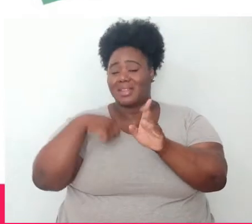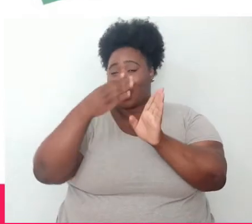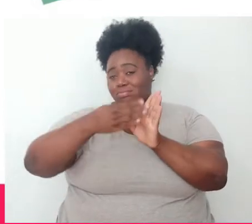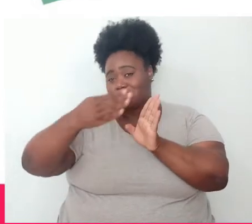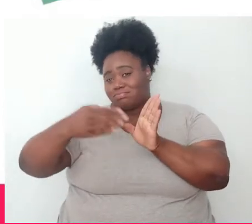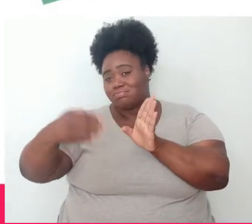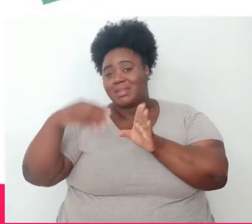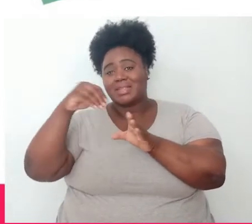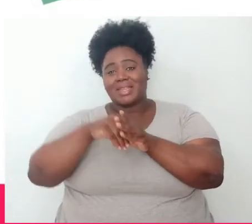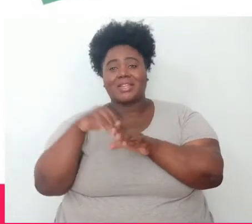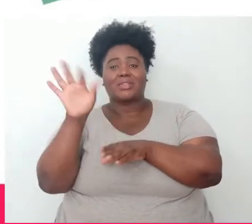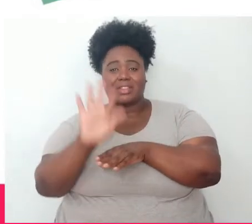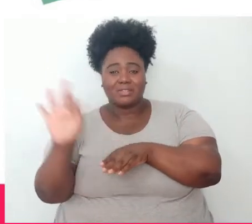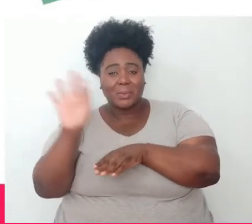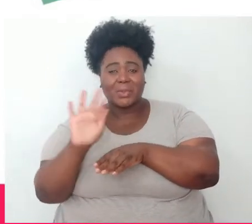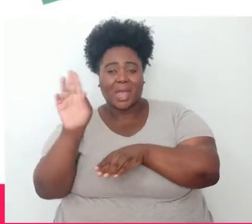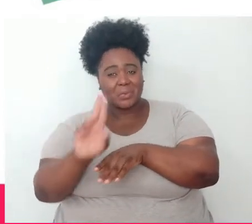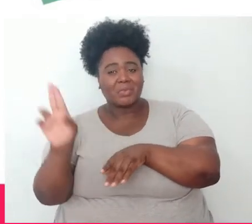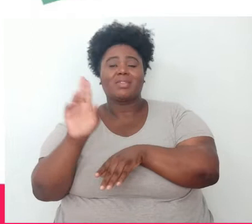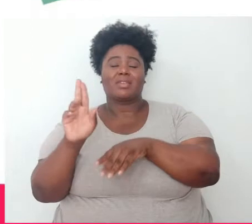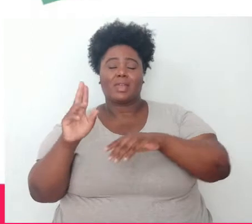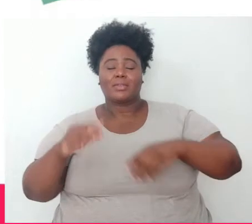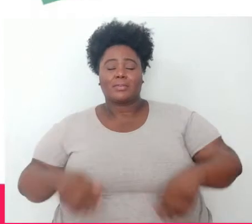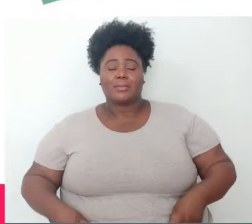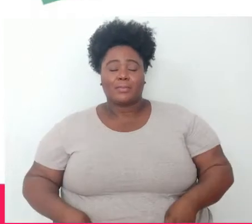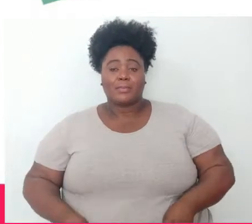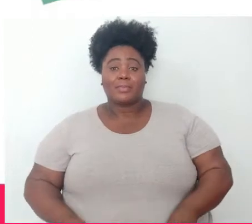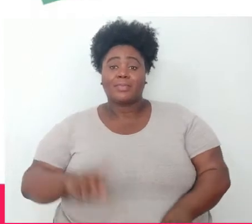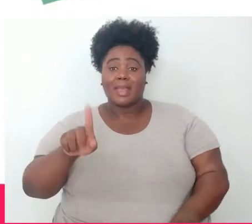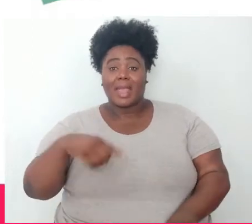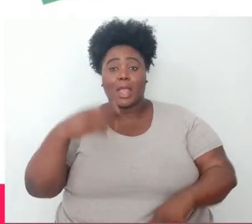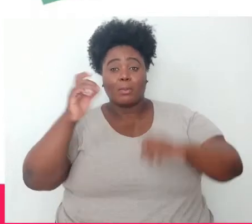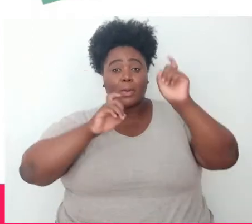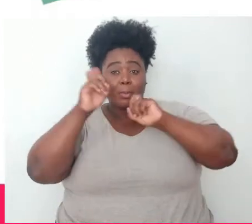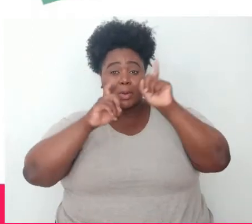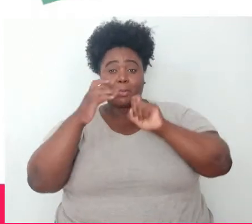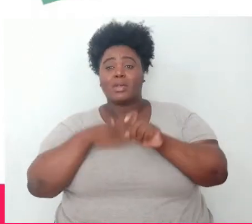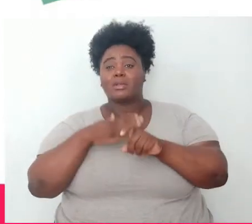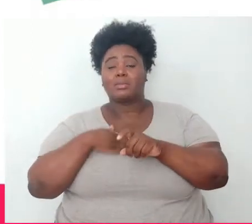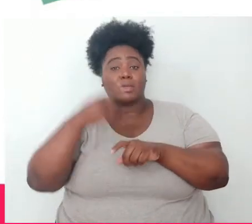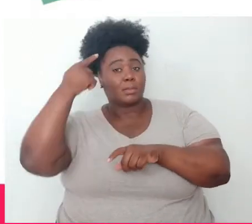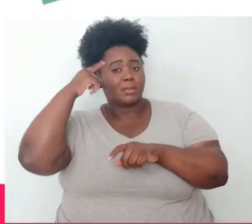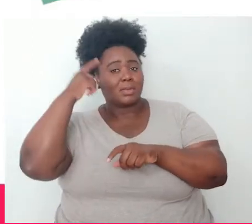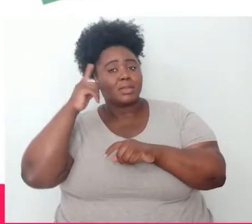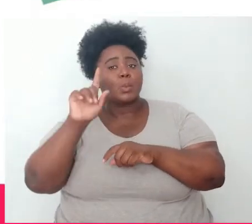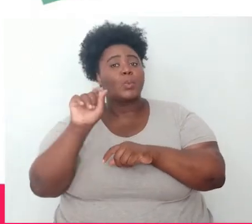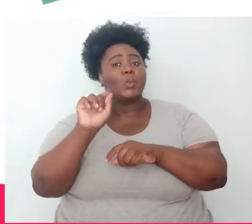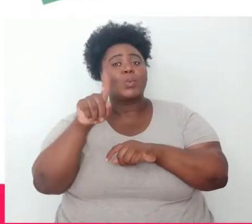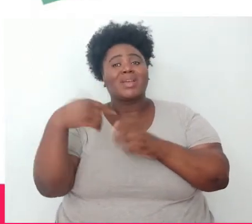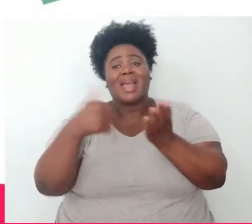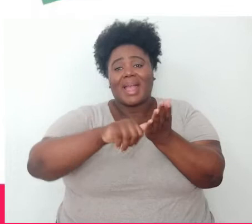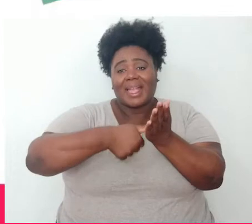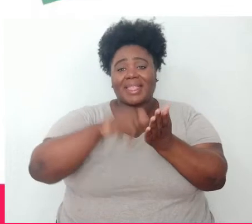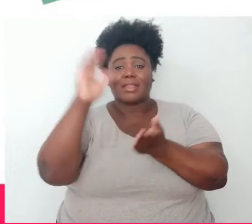né, dentro das academias. Então, é uma preocupação minha pensar realmente o que é a